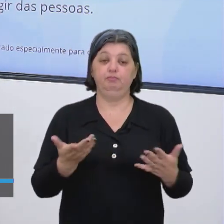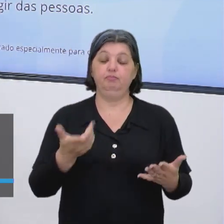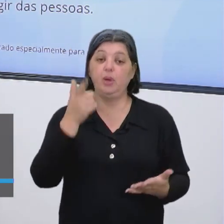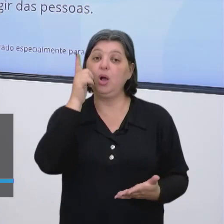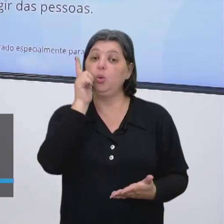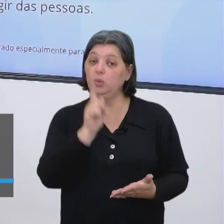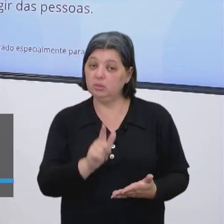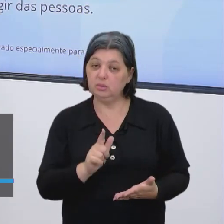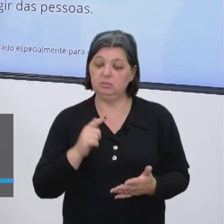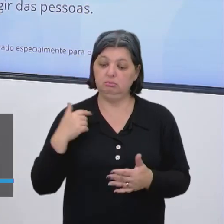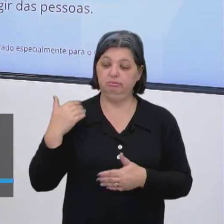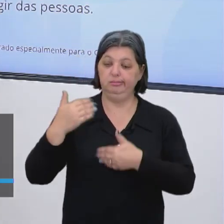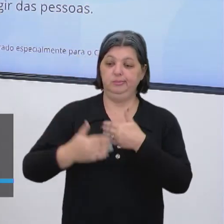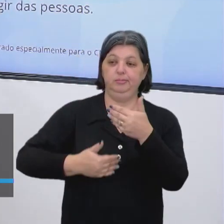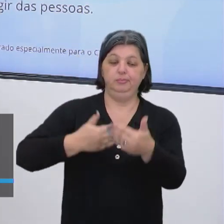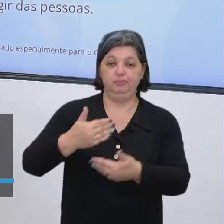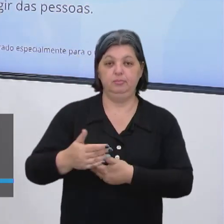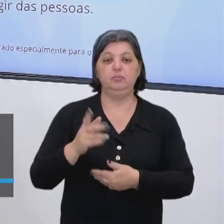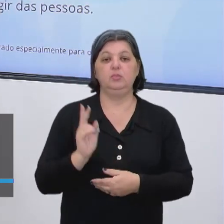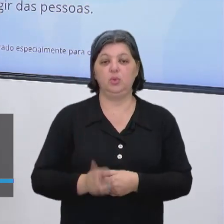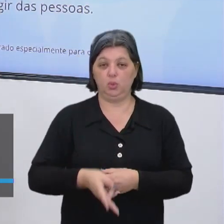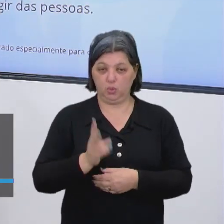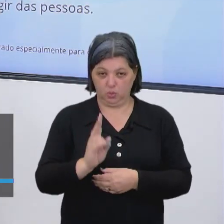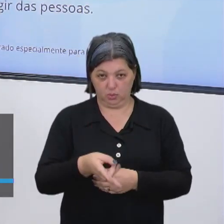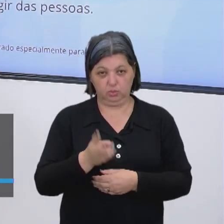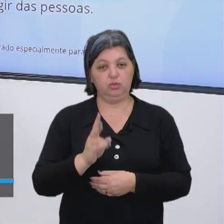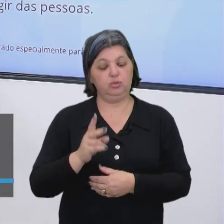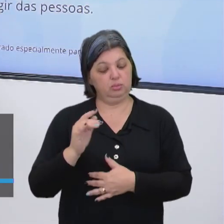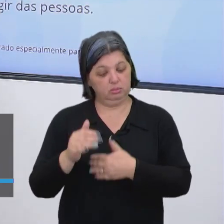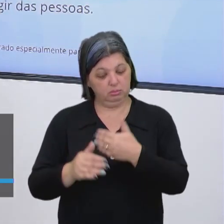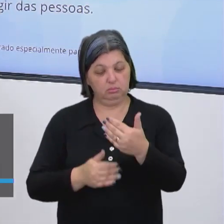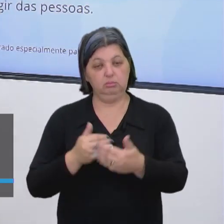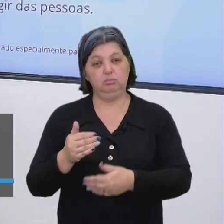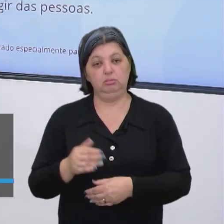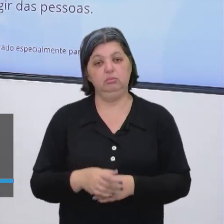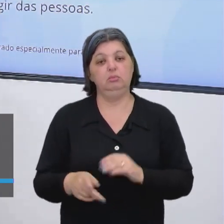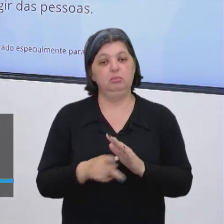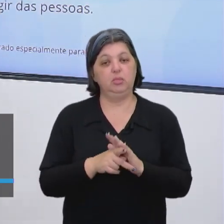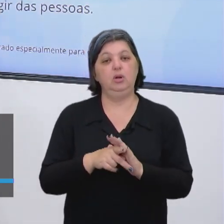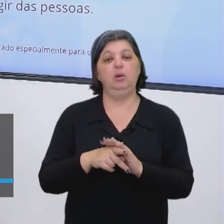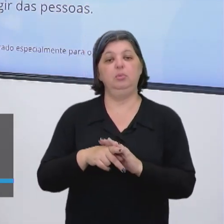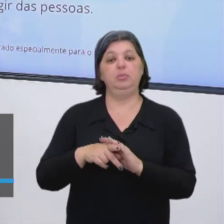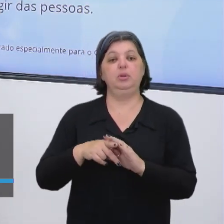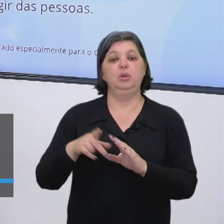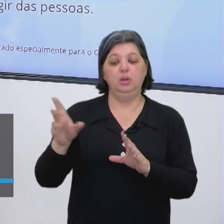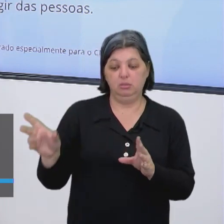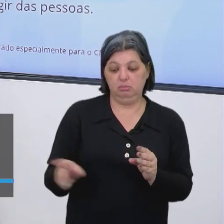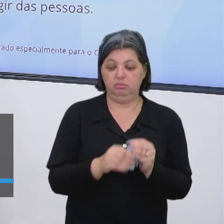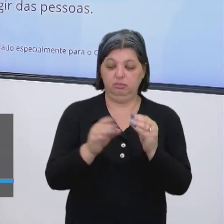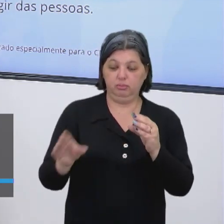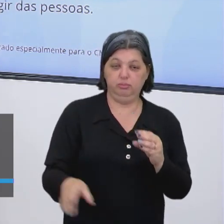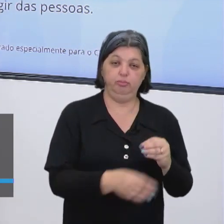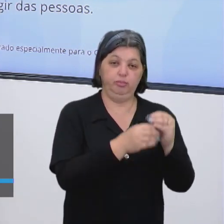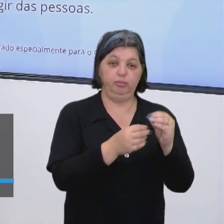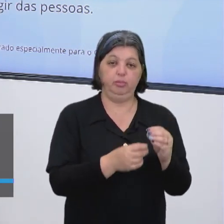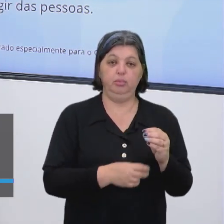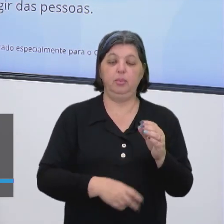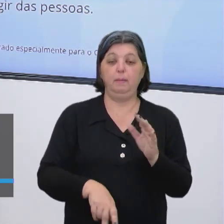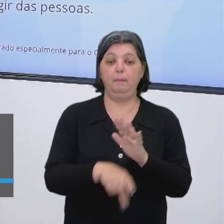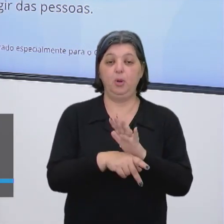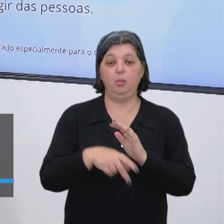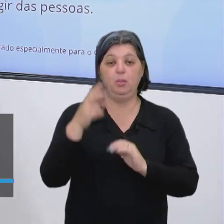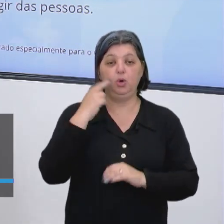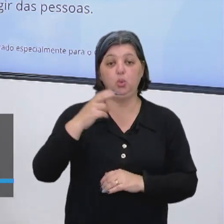nesse processo e que a gente continua nesse processo, né, de agregar esses elementos culturais que vão chegando até a